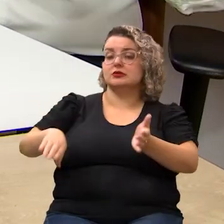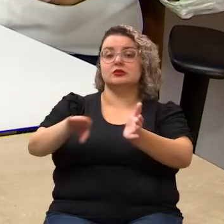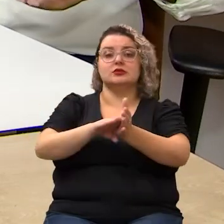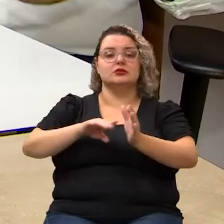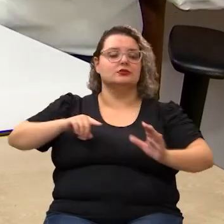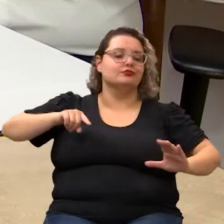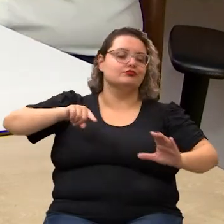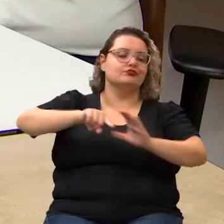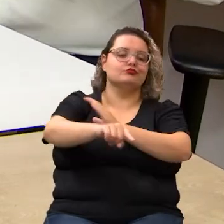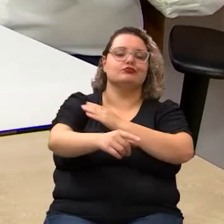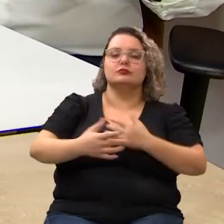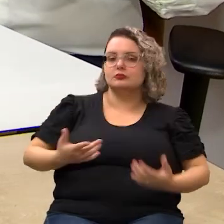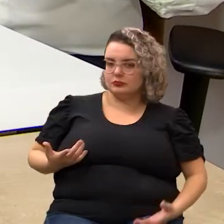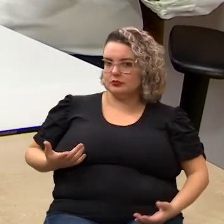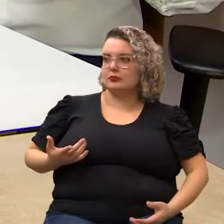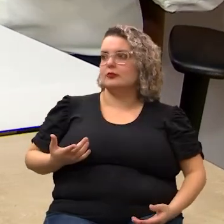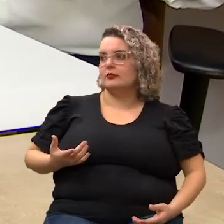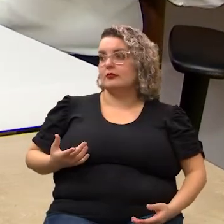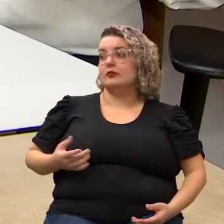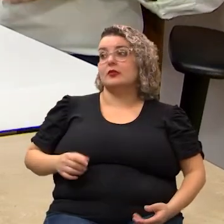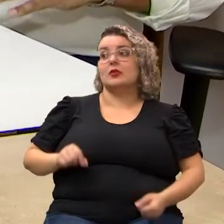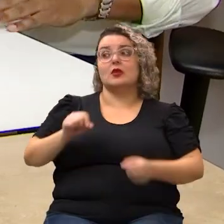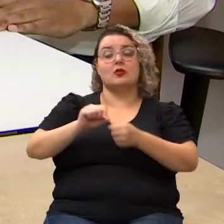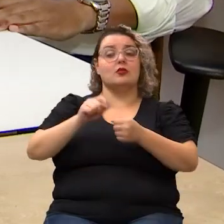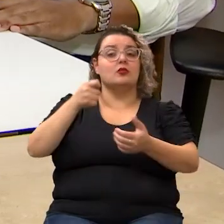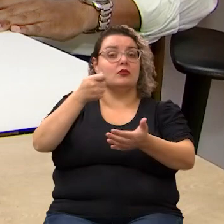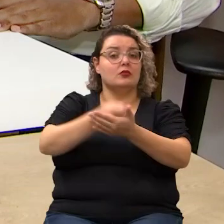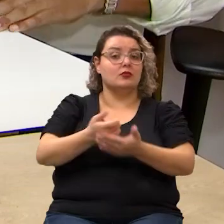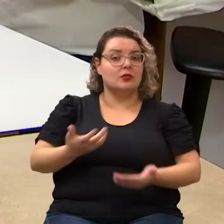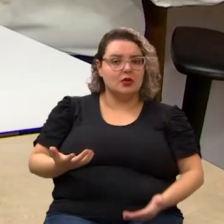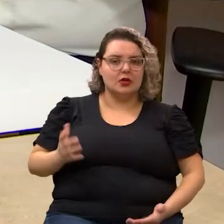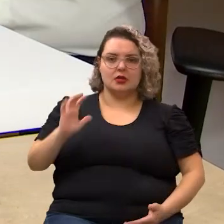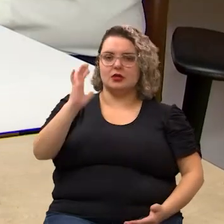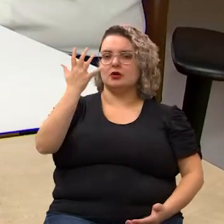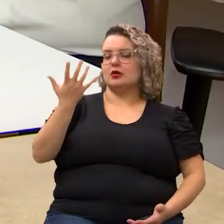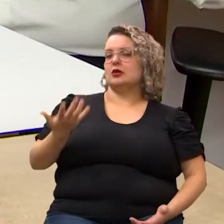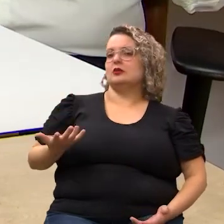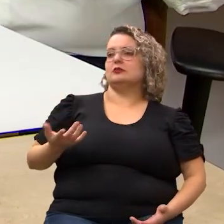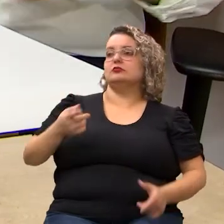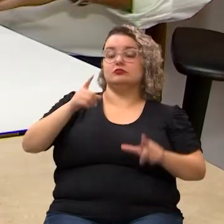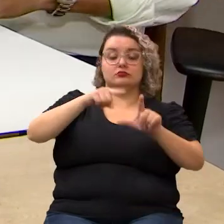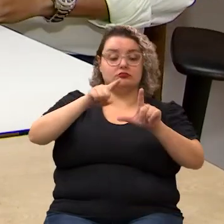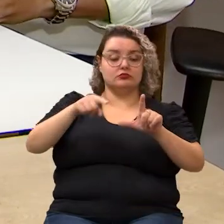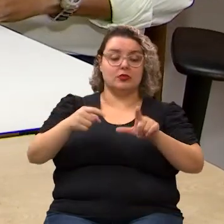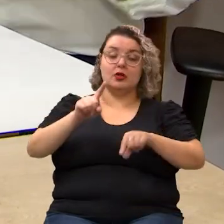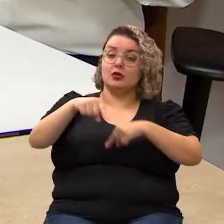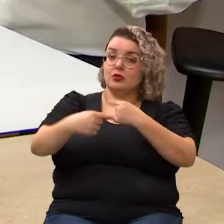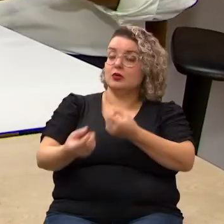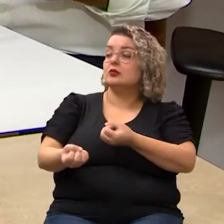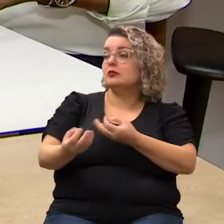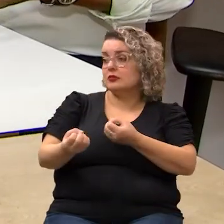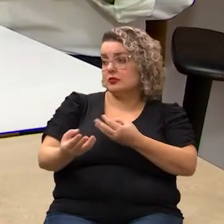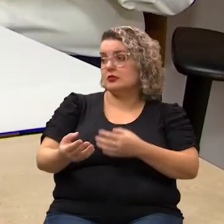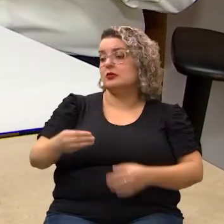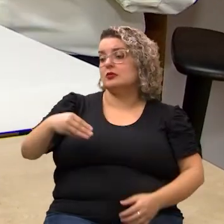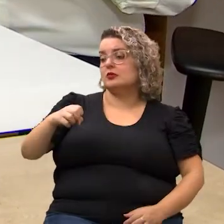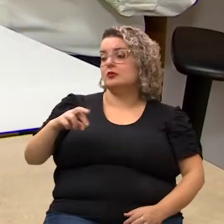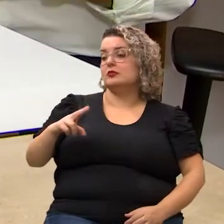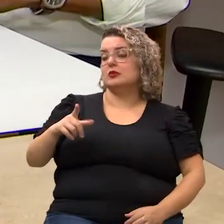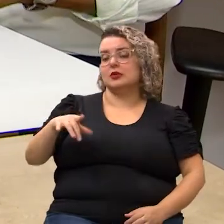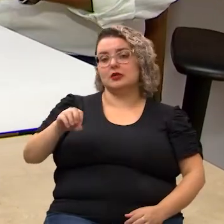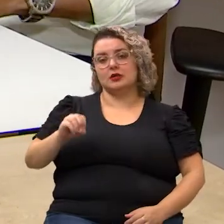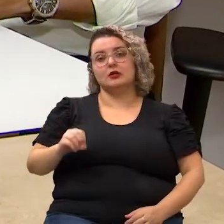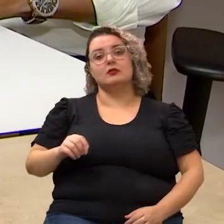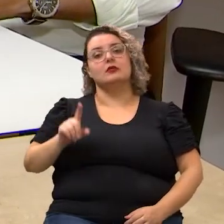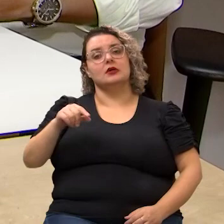chegar mais longe, realizar mais coisas, acompanhar o índice, assim como outras informações do mercado, vai ser determinante para